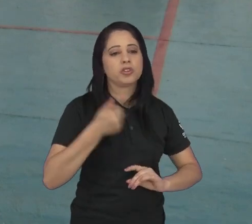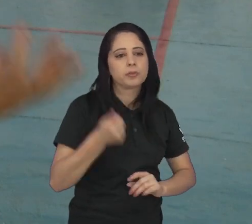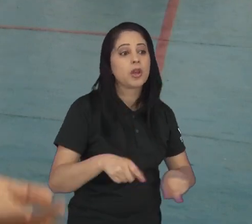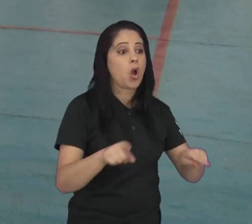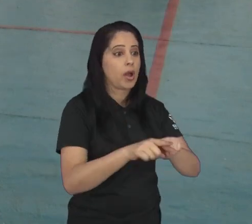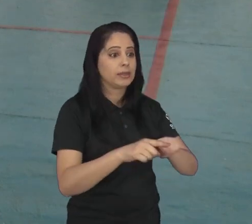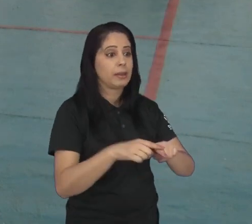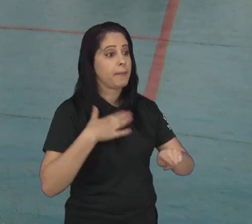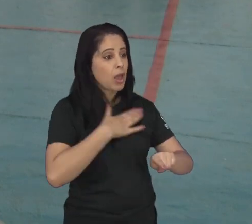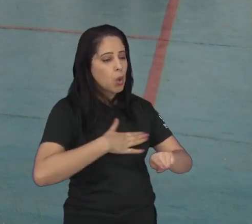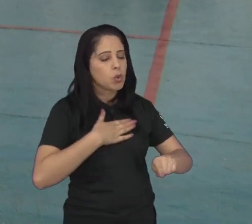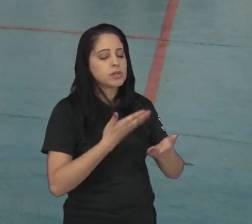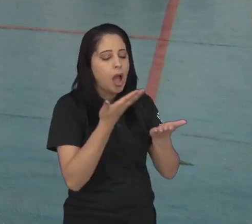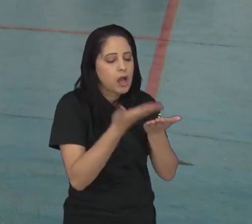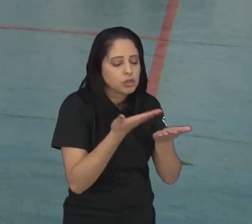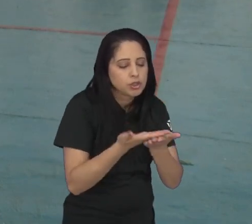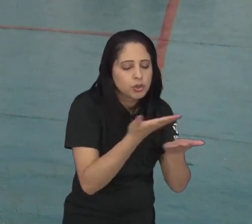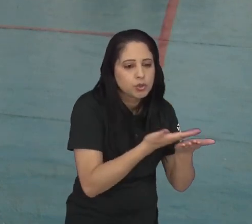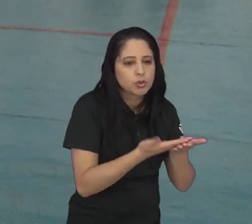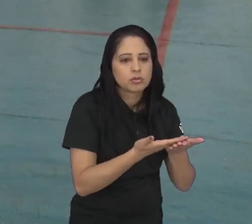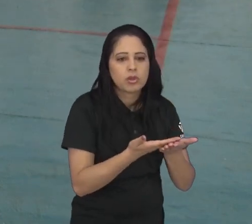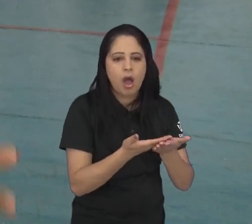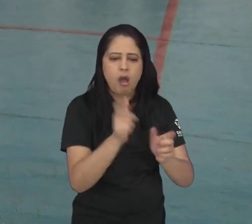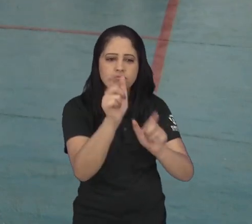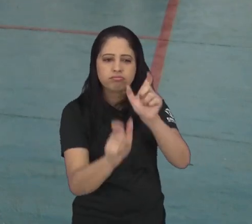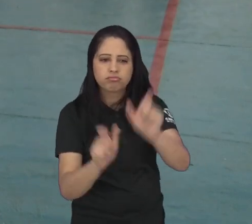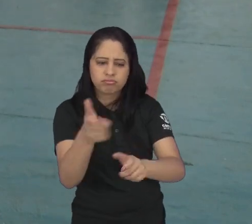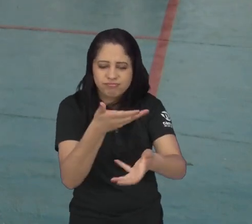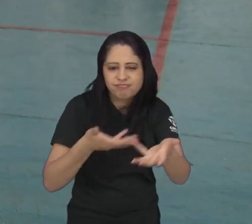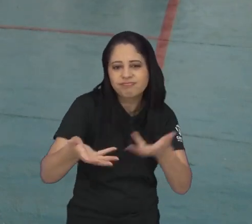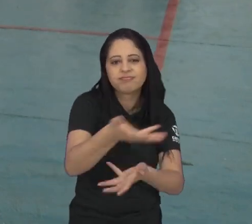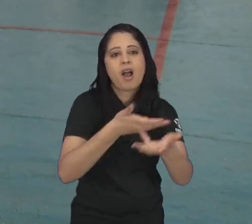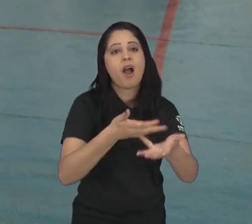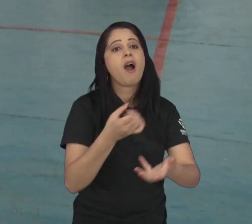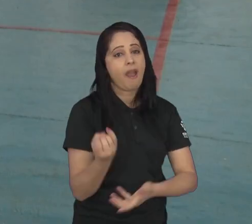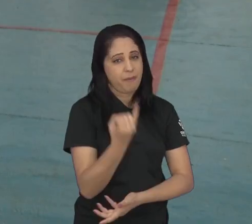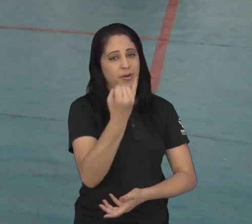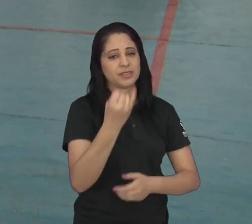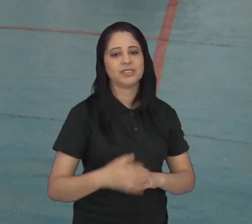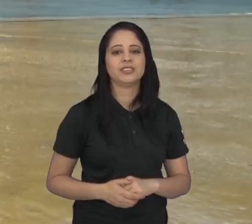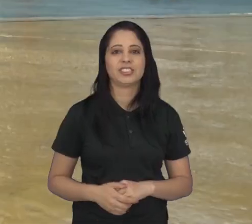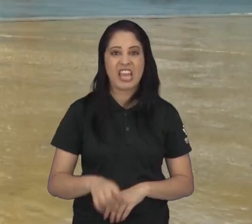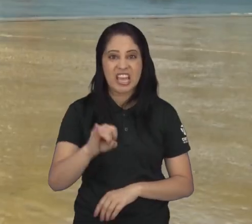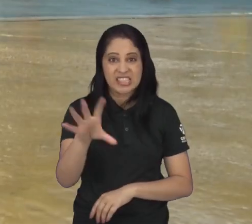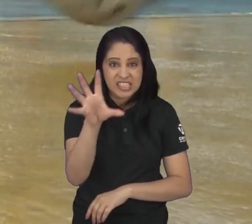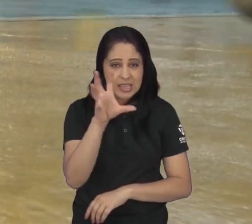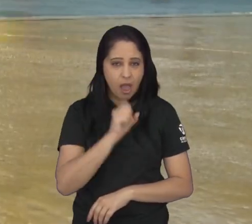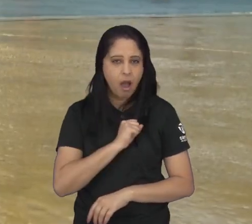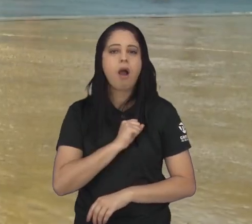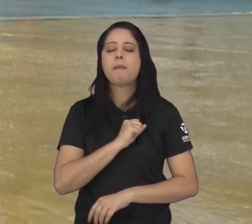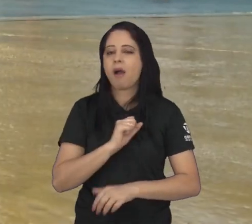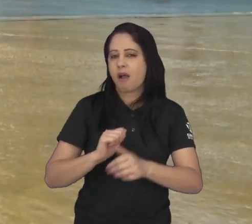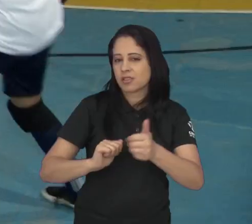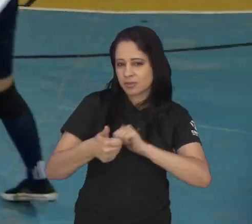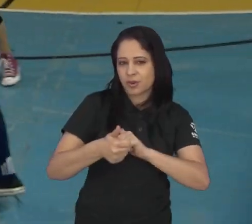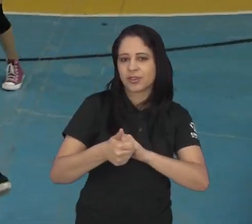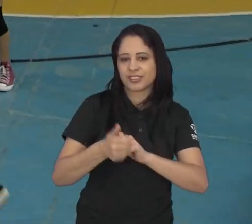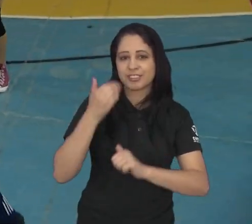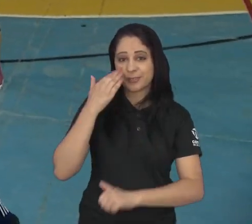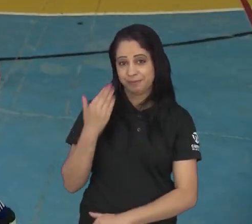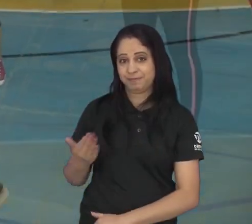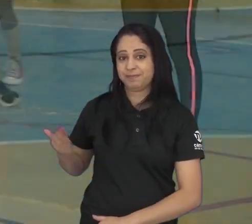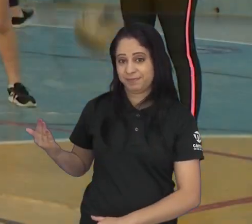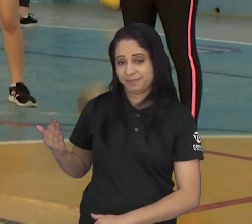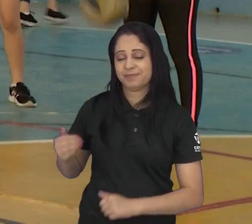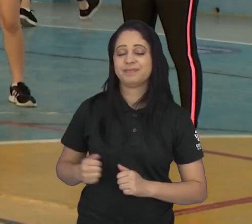mais prazer em estudar se relacionar e isso é extremamente importante e para quem ama o esporte como